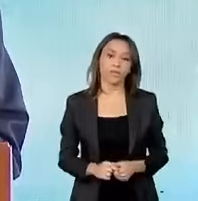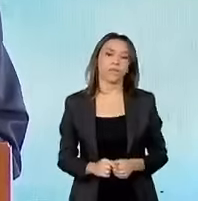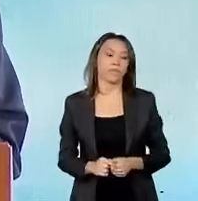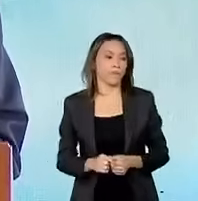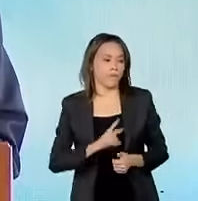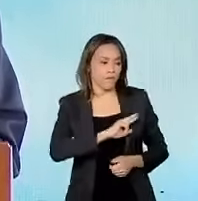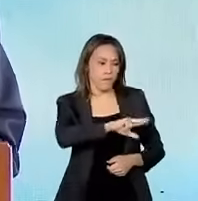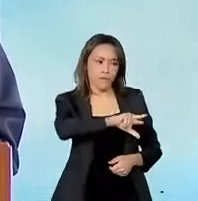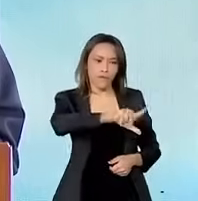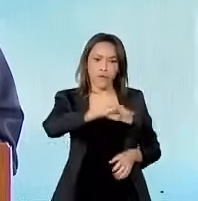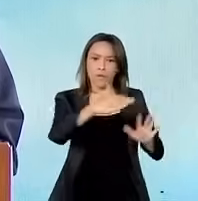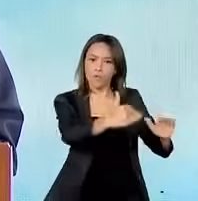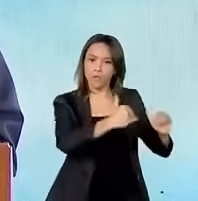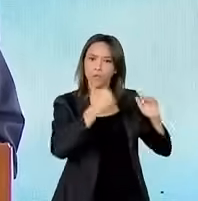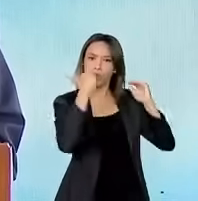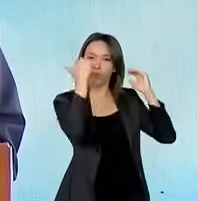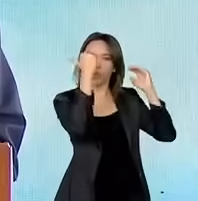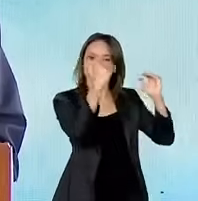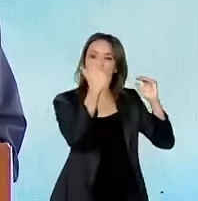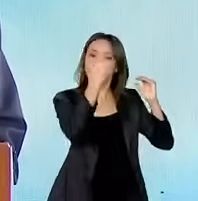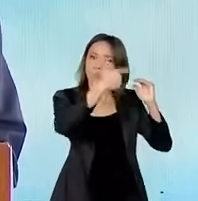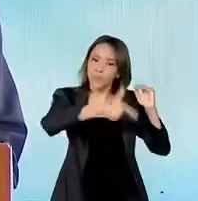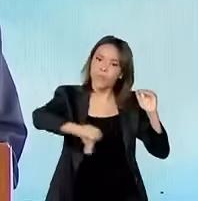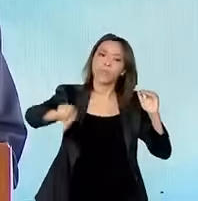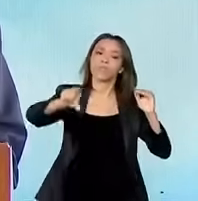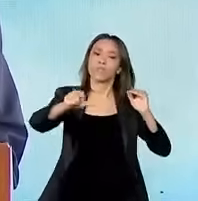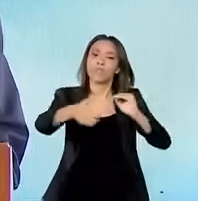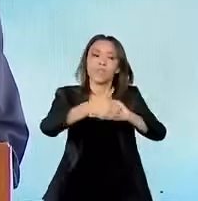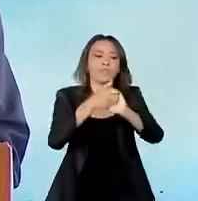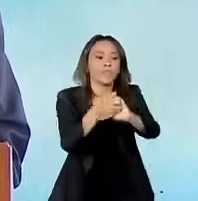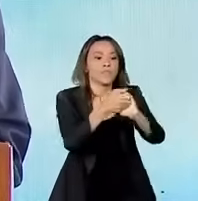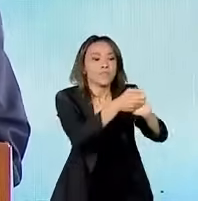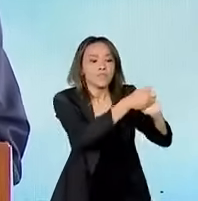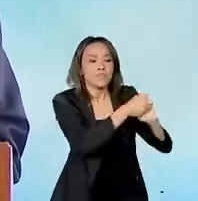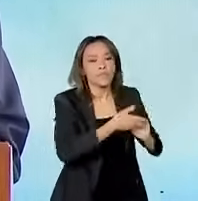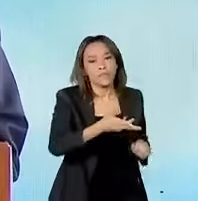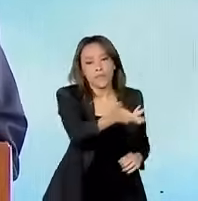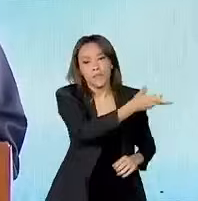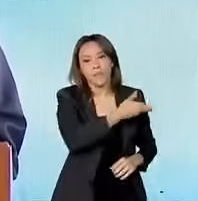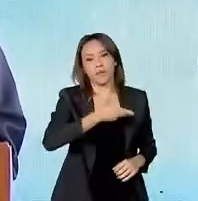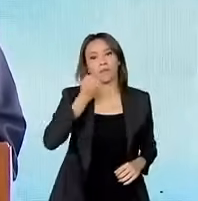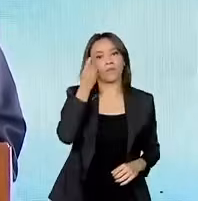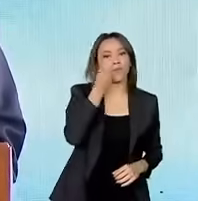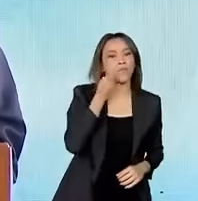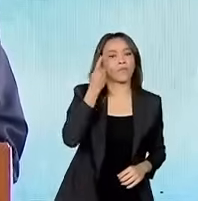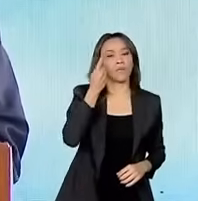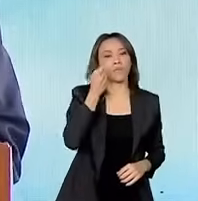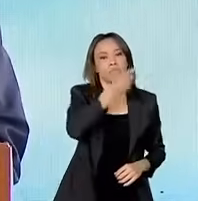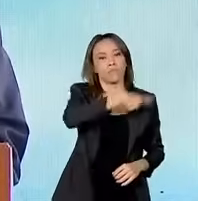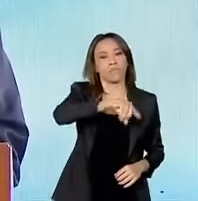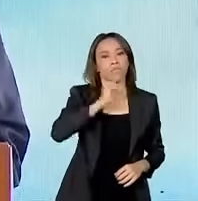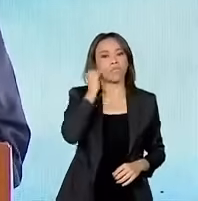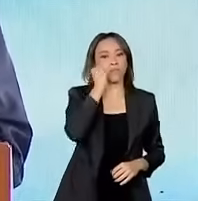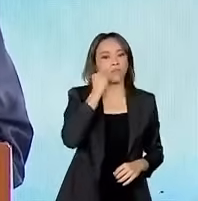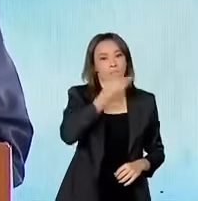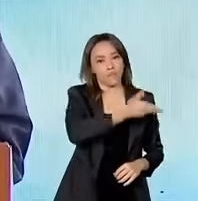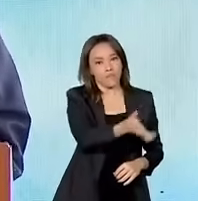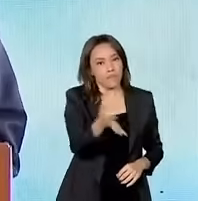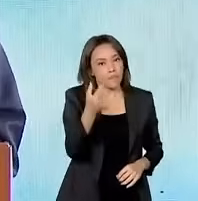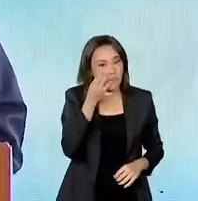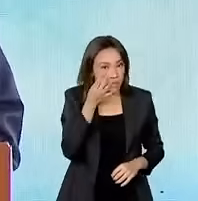as demais autoridades, novamente faço uma saudação aos parlamentares e de maneira